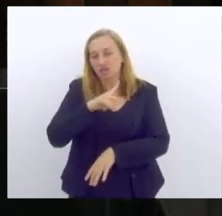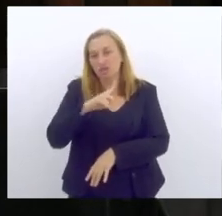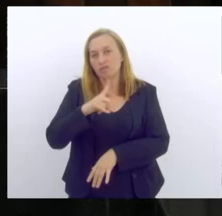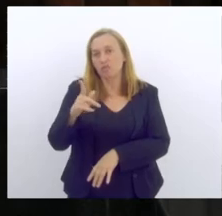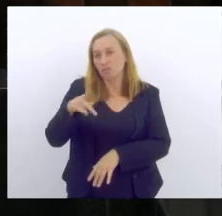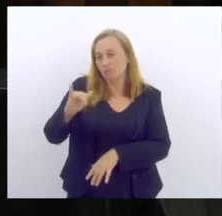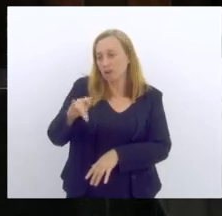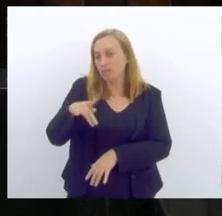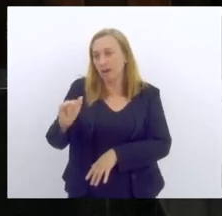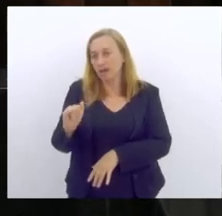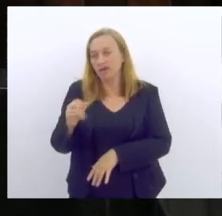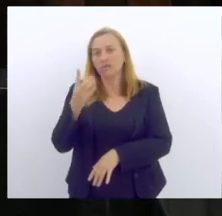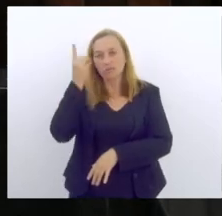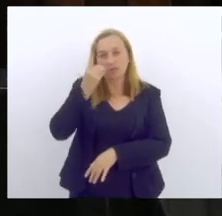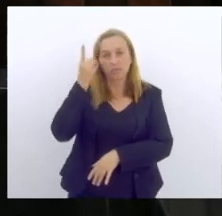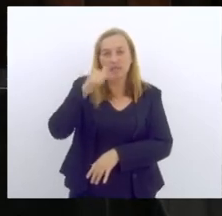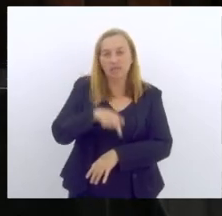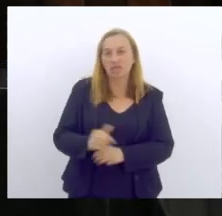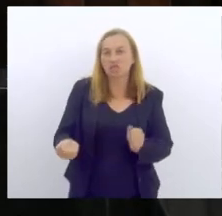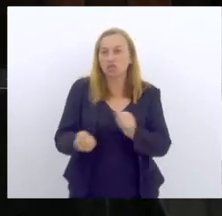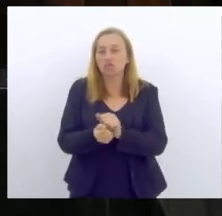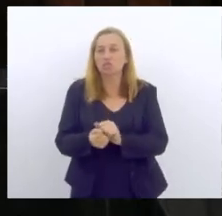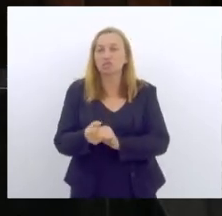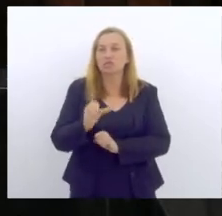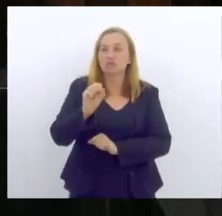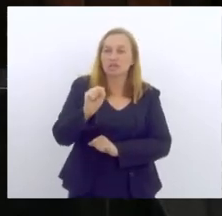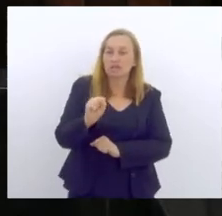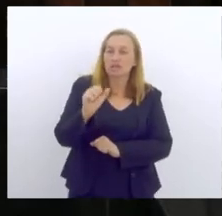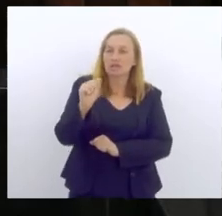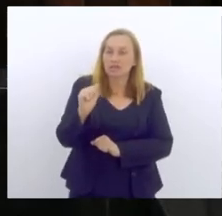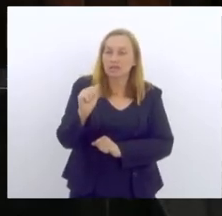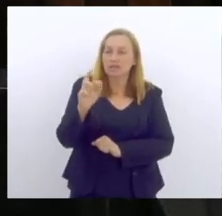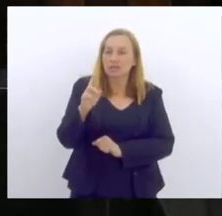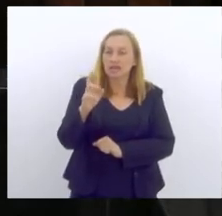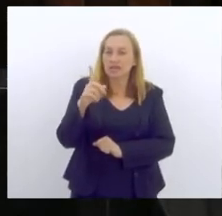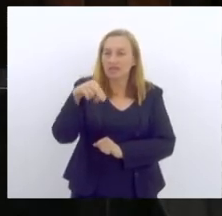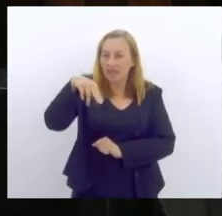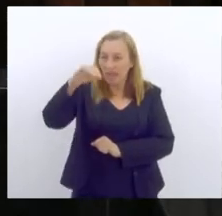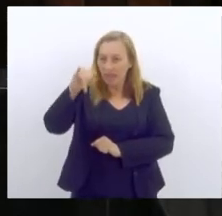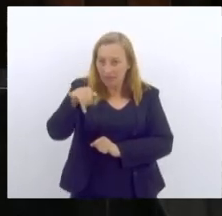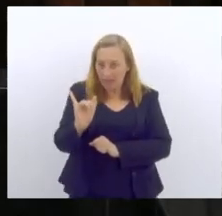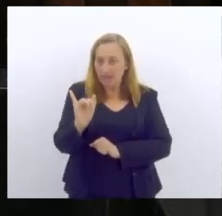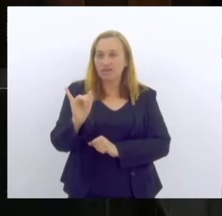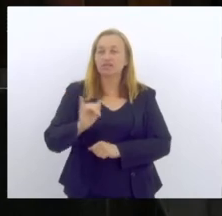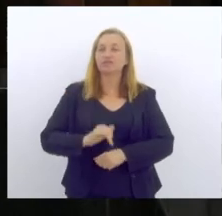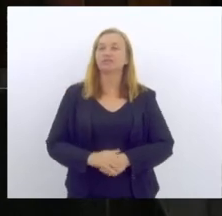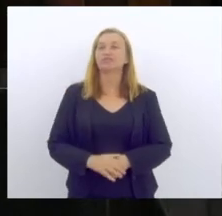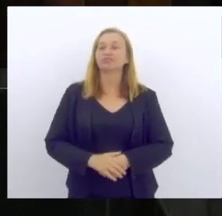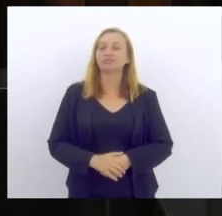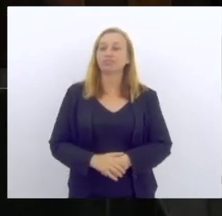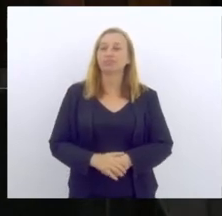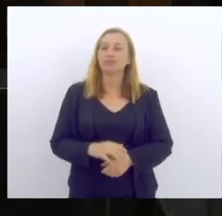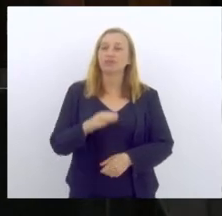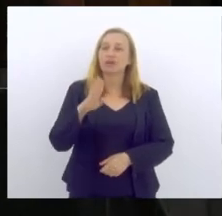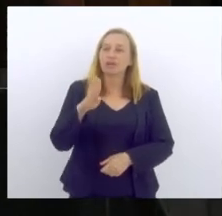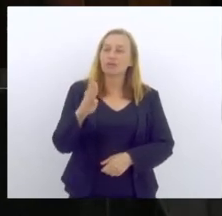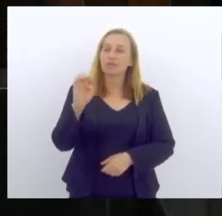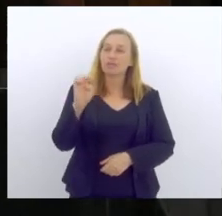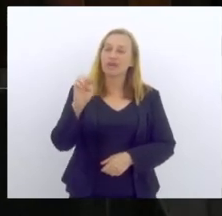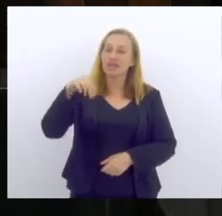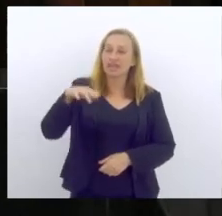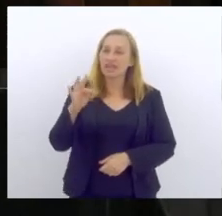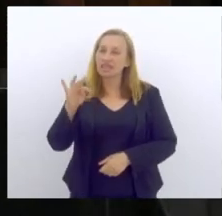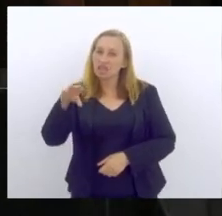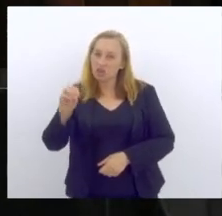como Deputado aqui junto com José Sarney junto com Antônio Carlos Magalhães Benedito Valadares